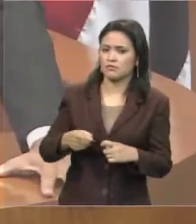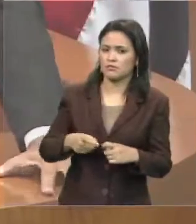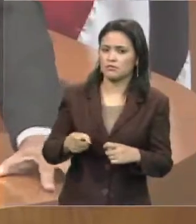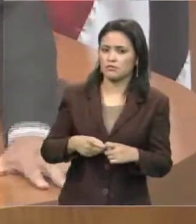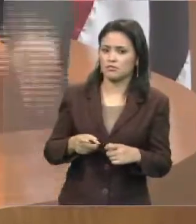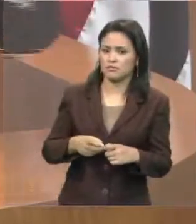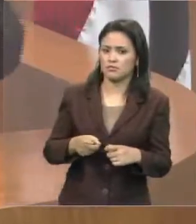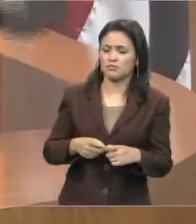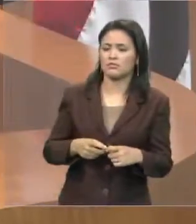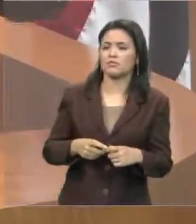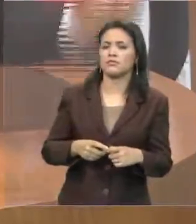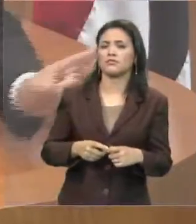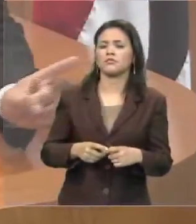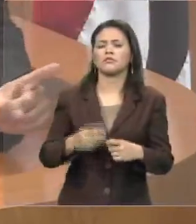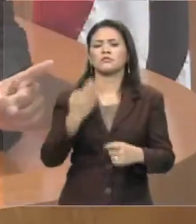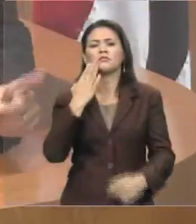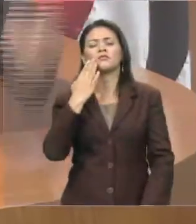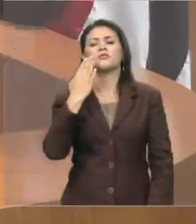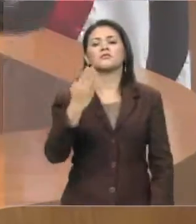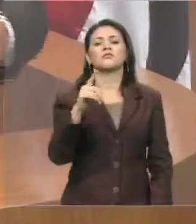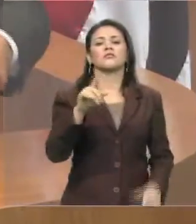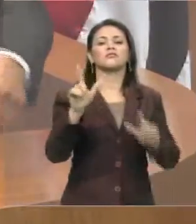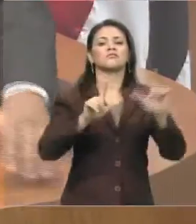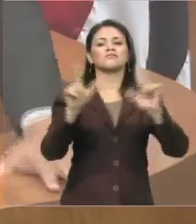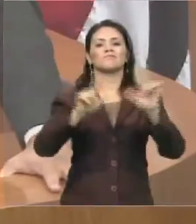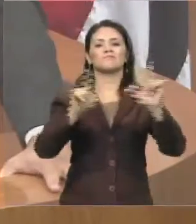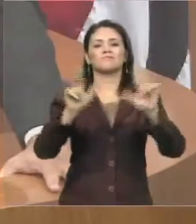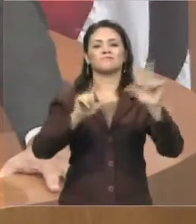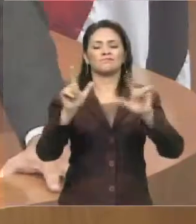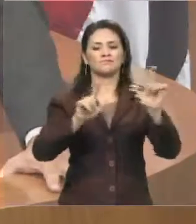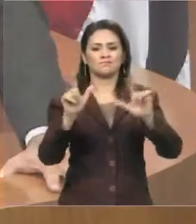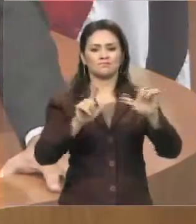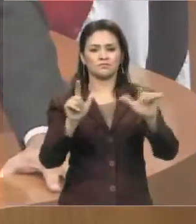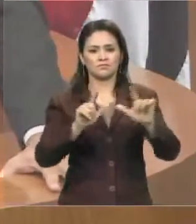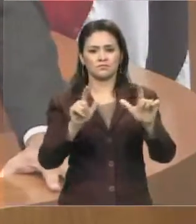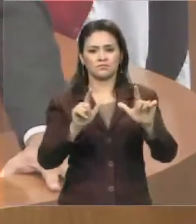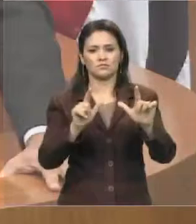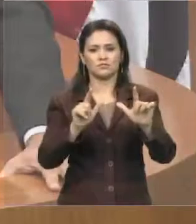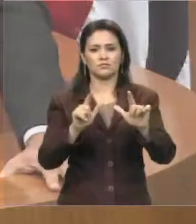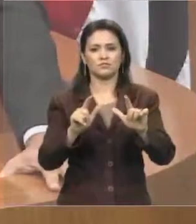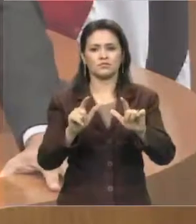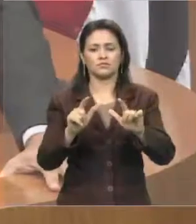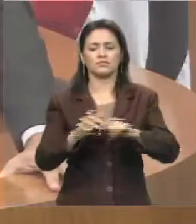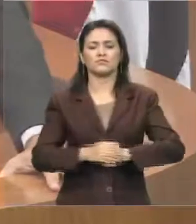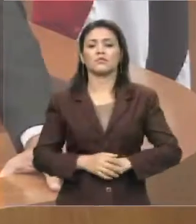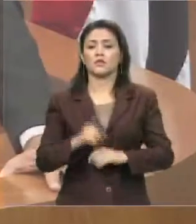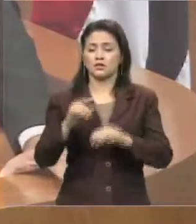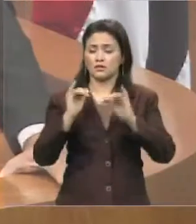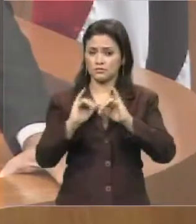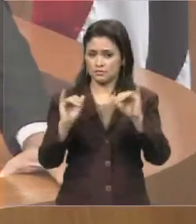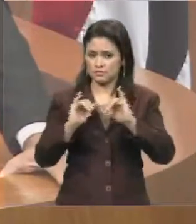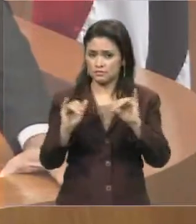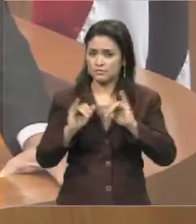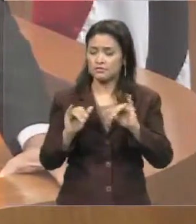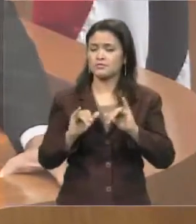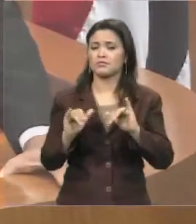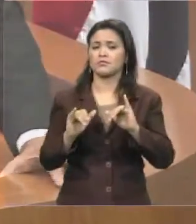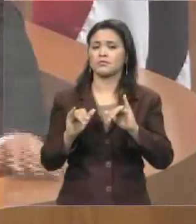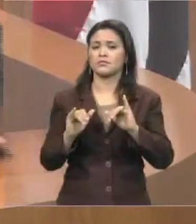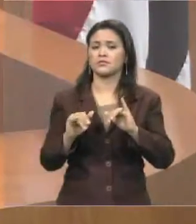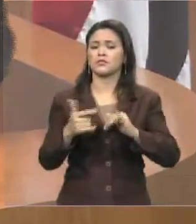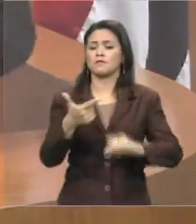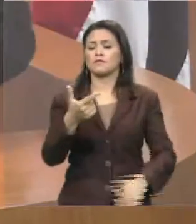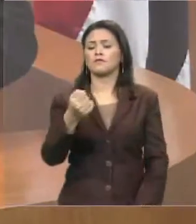numa televisão para conhecimento de todos, e não escondeu. Porque ele deu uma declaração pública, uma entrevista de mais de 20